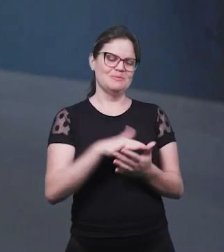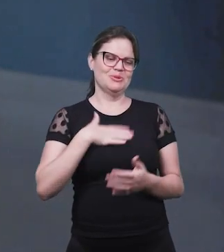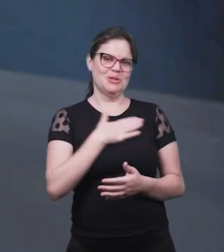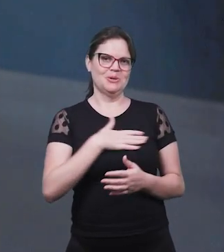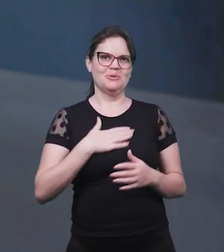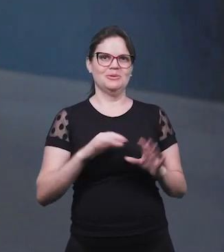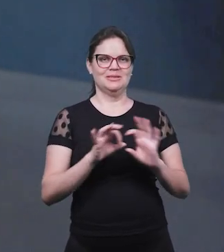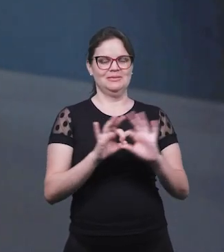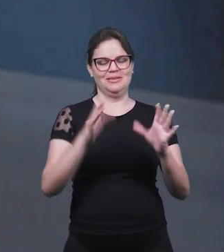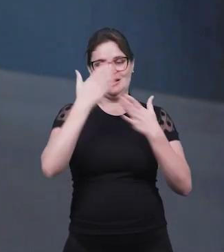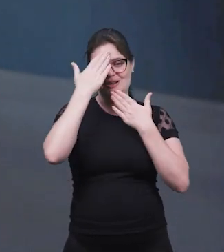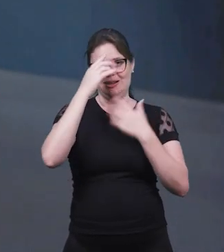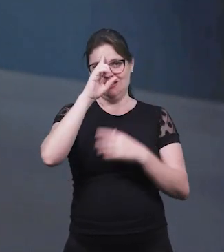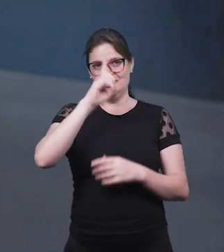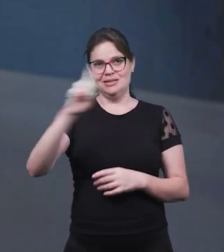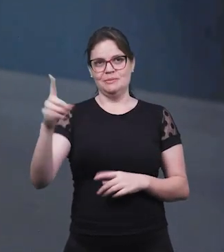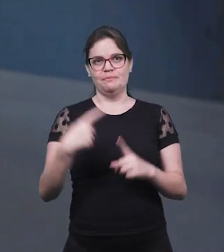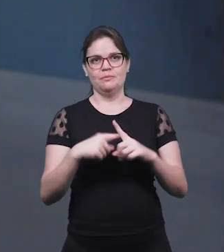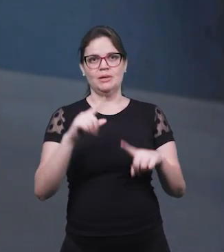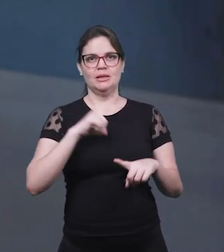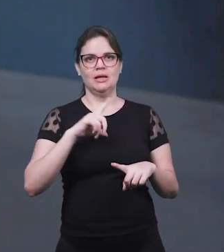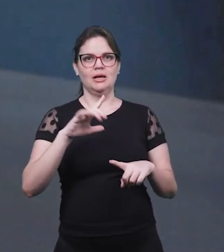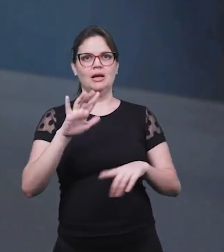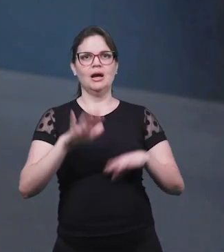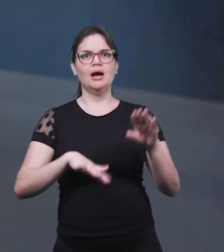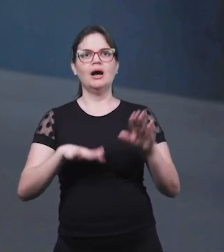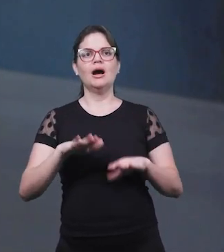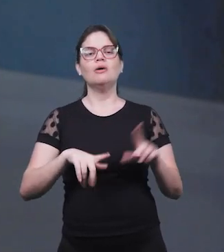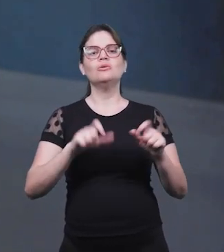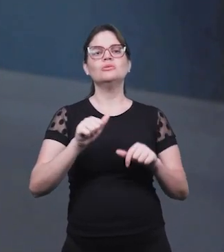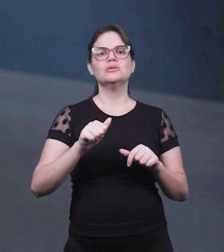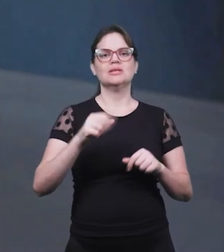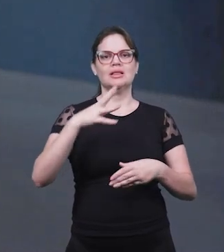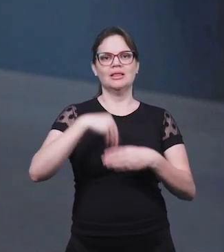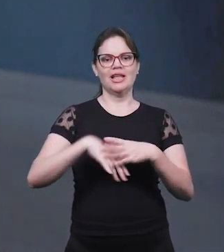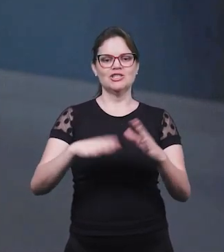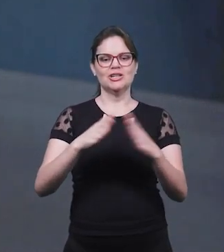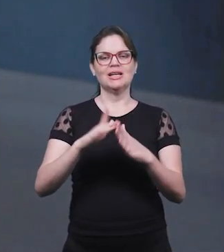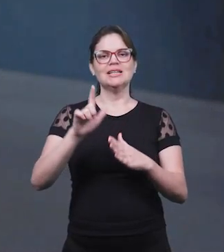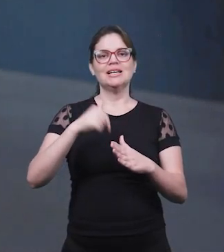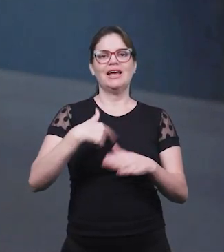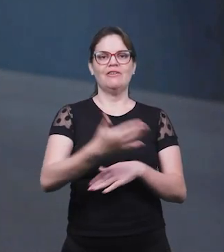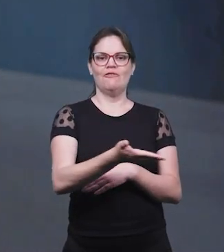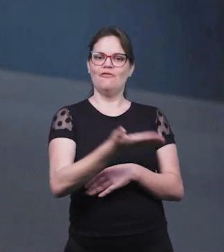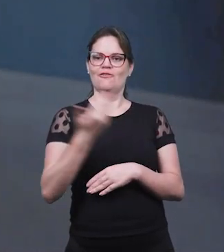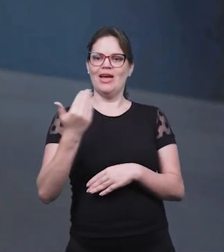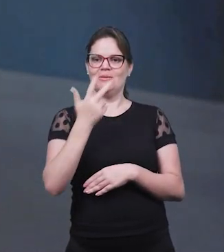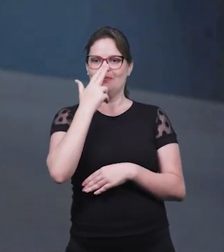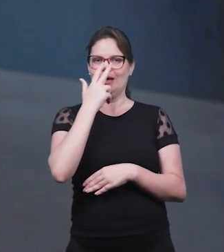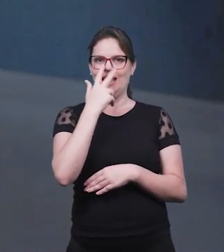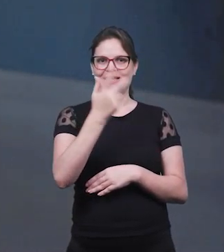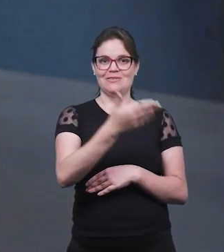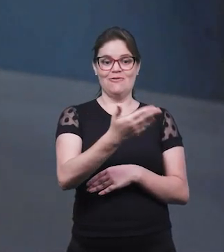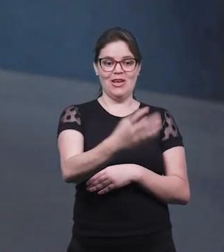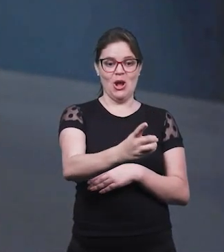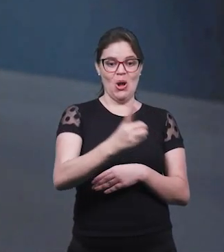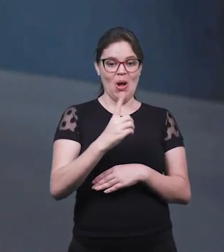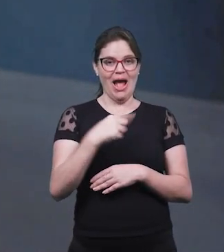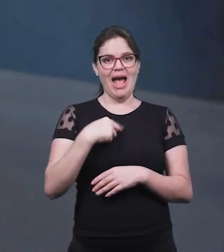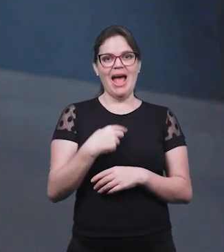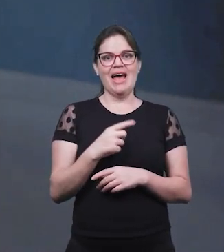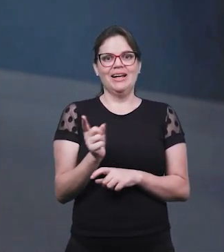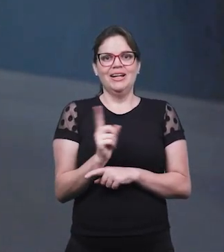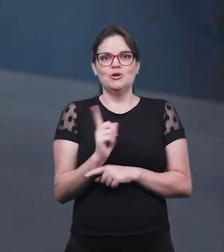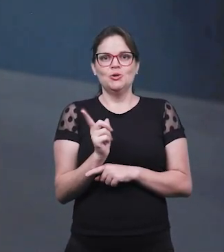Pra mim. Mas tem muitos lares que você chega em casa, quem vem te receber é o cachorro. Né? Que a gente tem muito